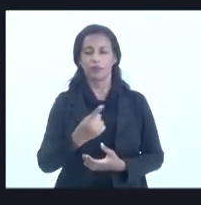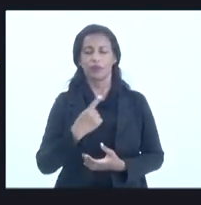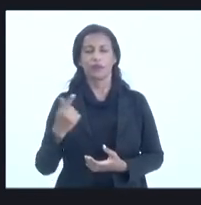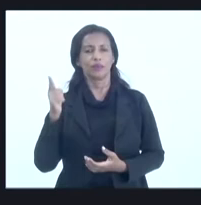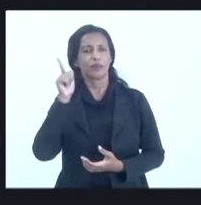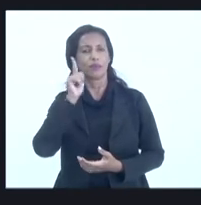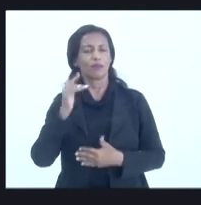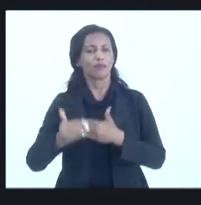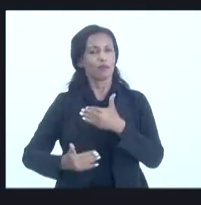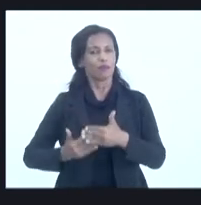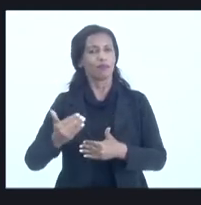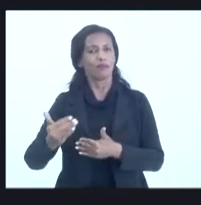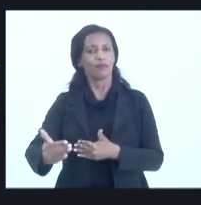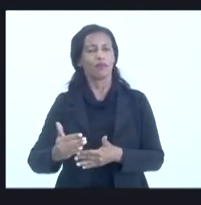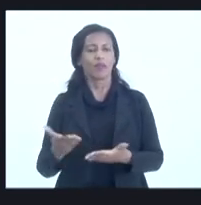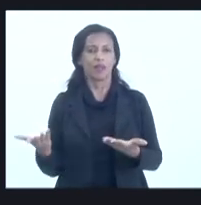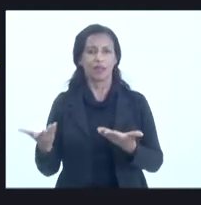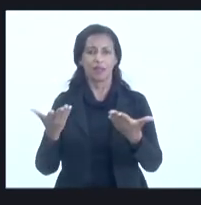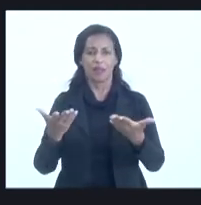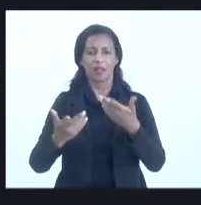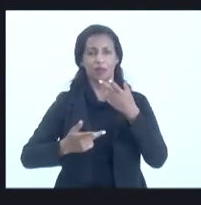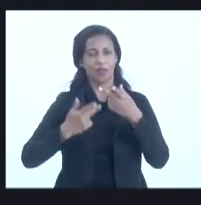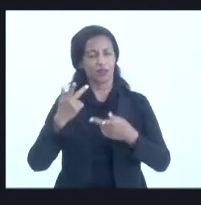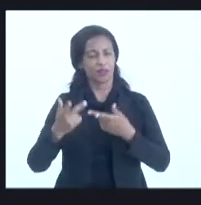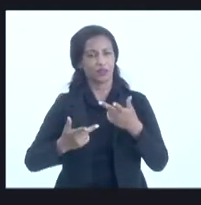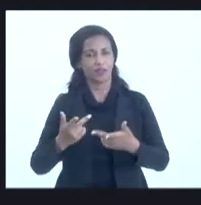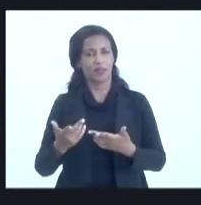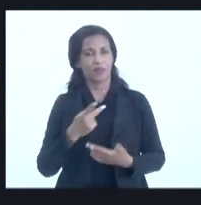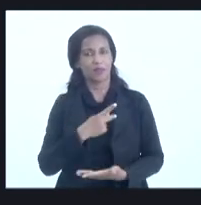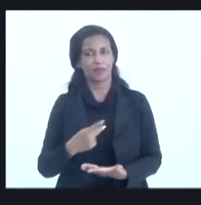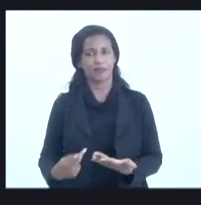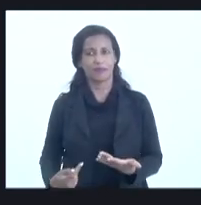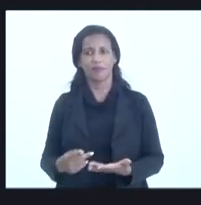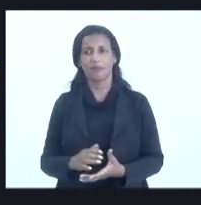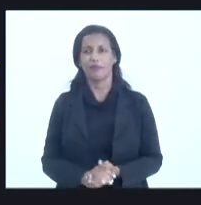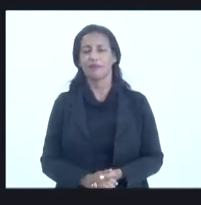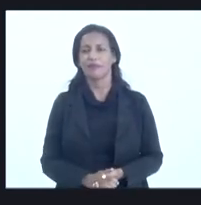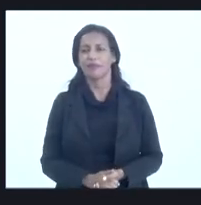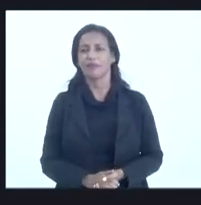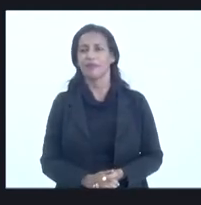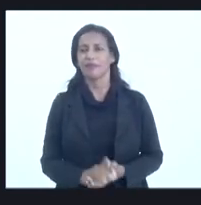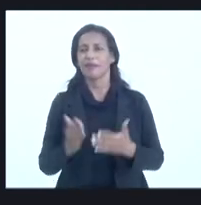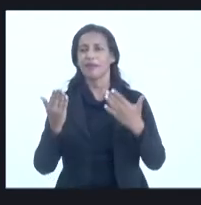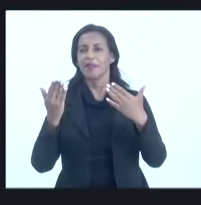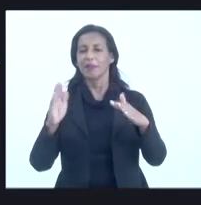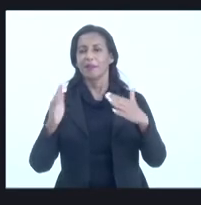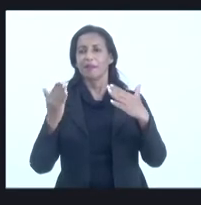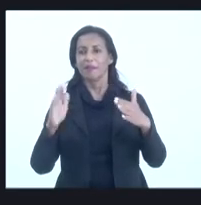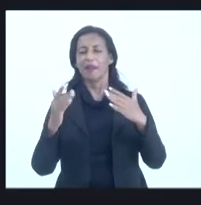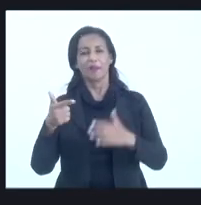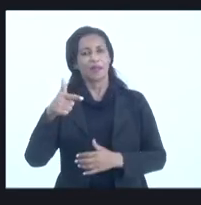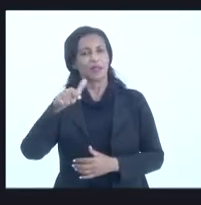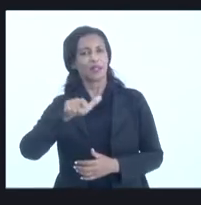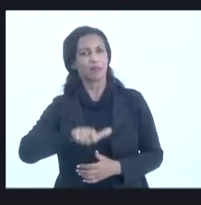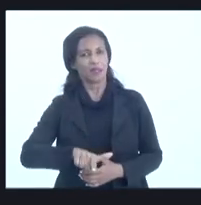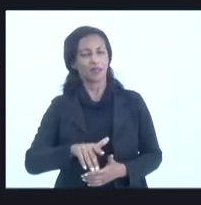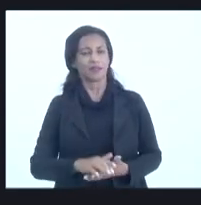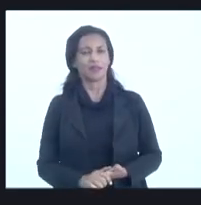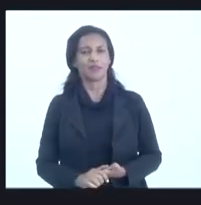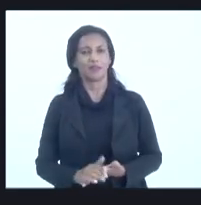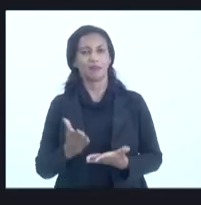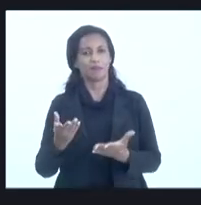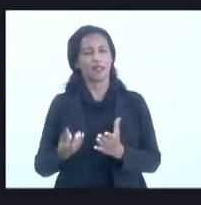possamos avançar. Então, eram essas as minhas palavras, presidente, não é, e parabenizar mais uma vez